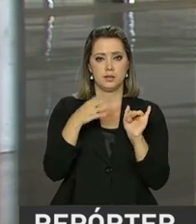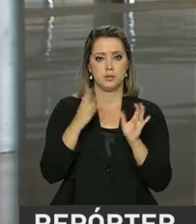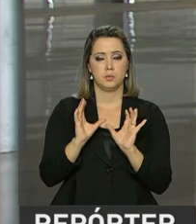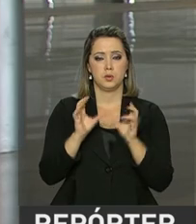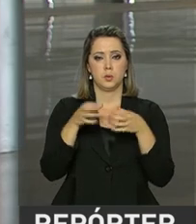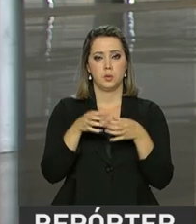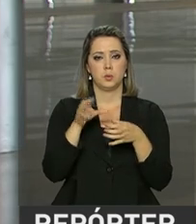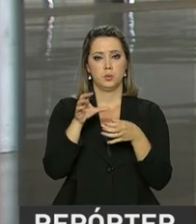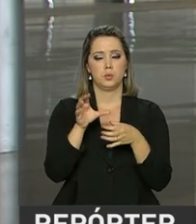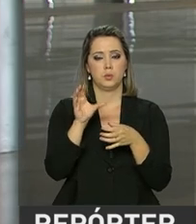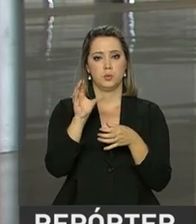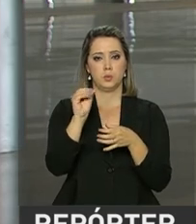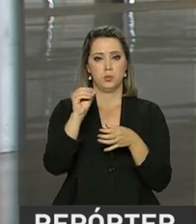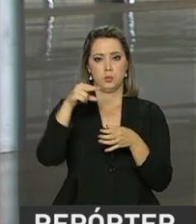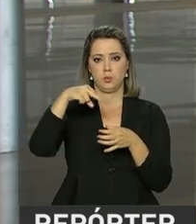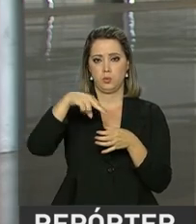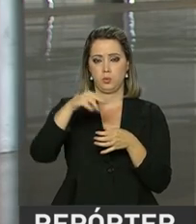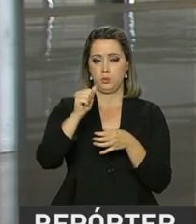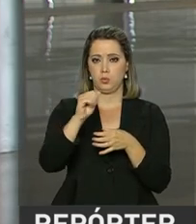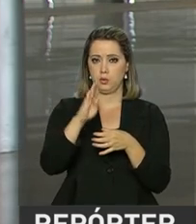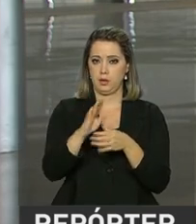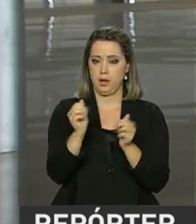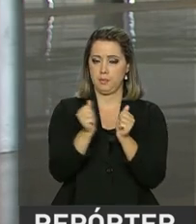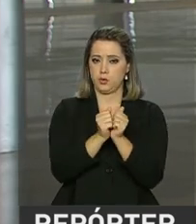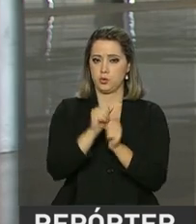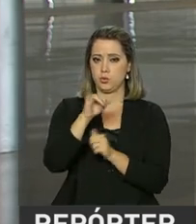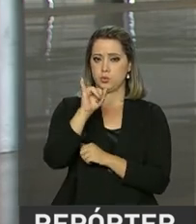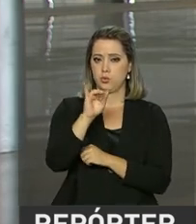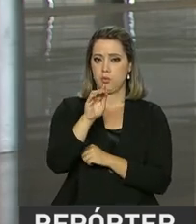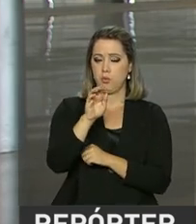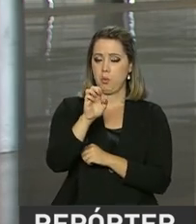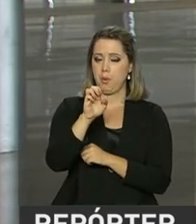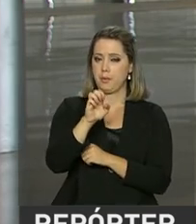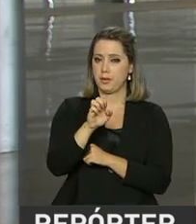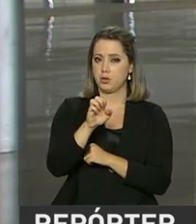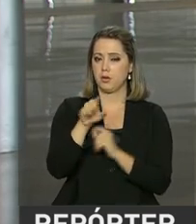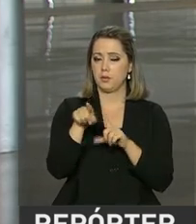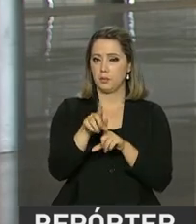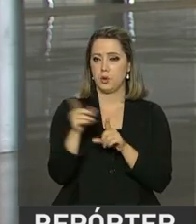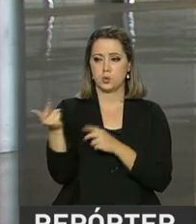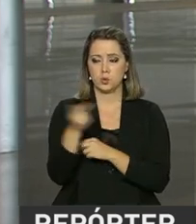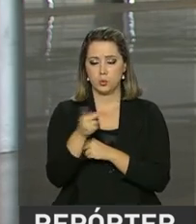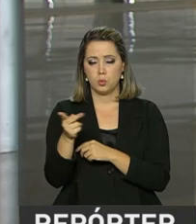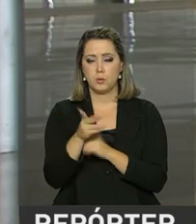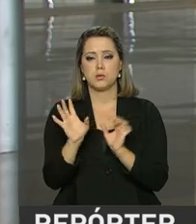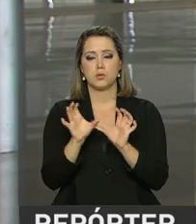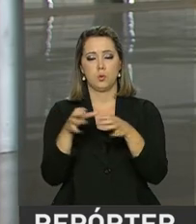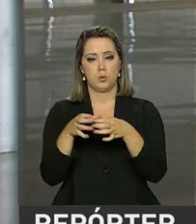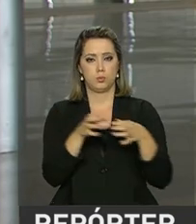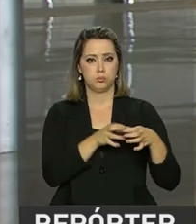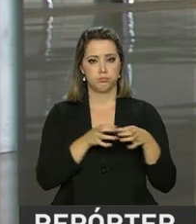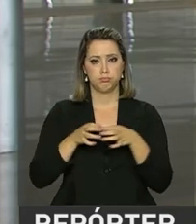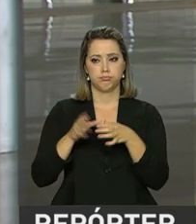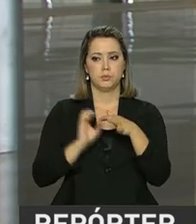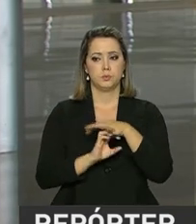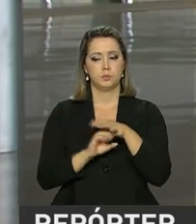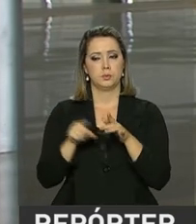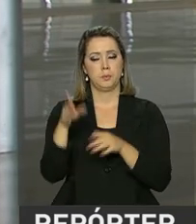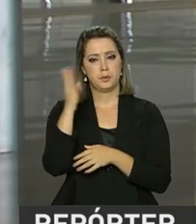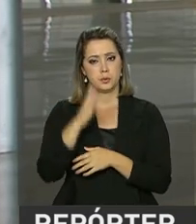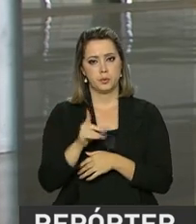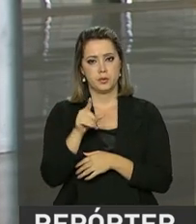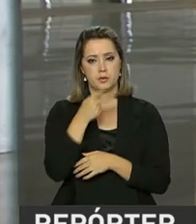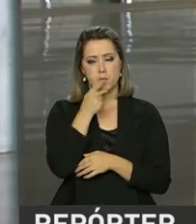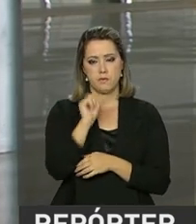companhia Nacional de abastecimento e o IBGE também nesta semana ambas as entidades prevê que